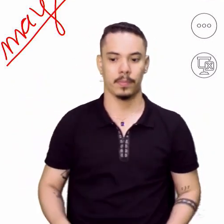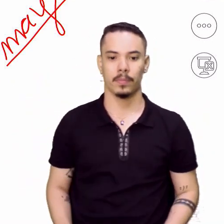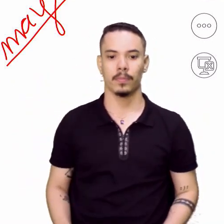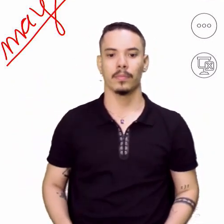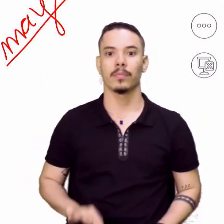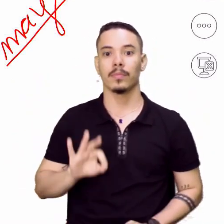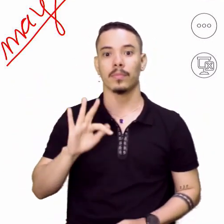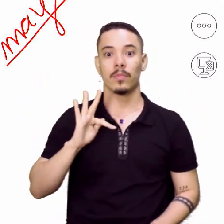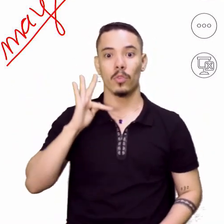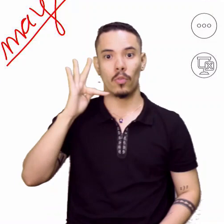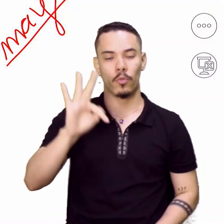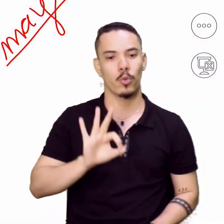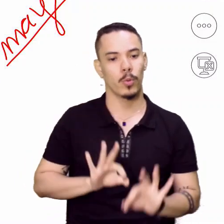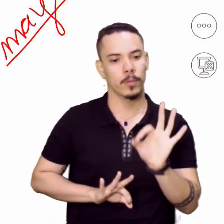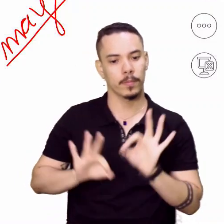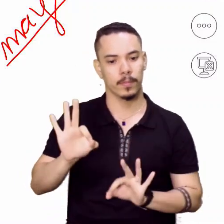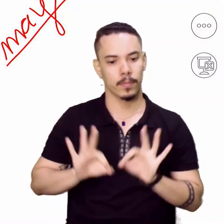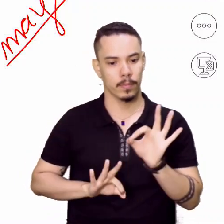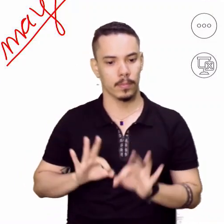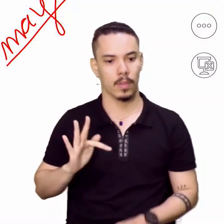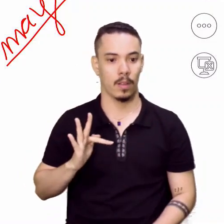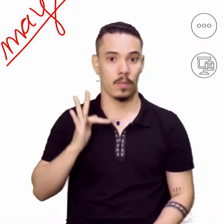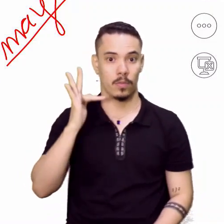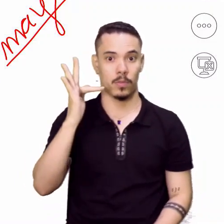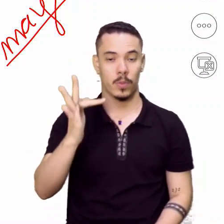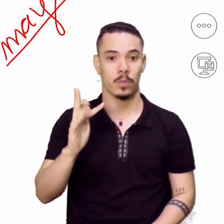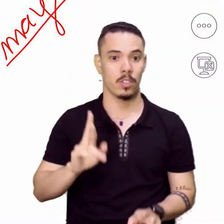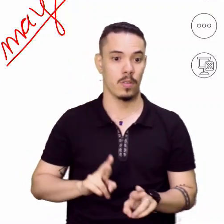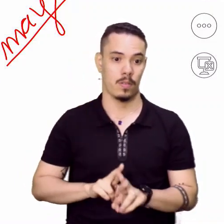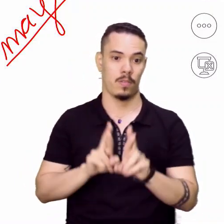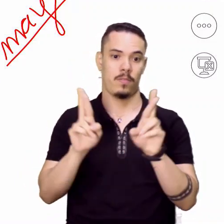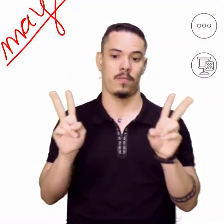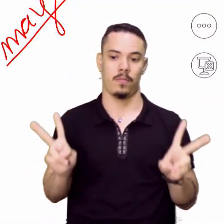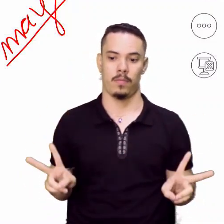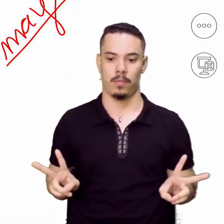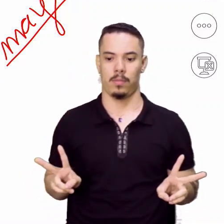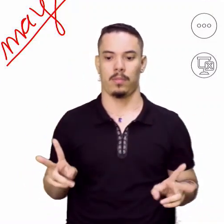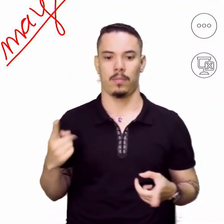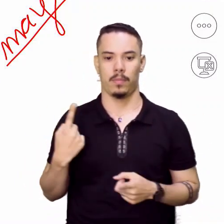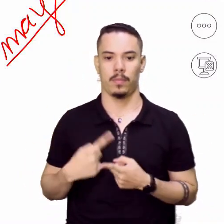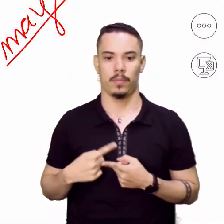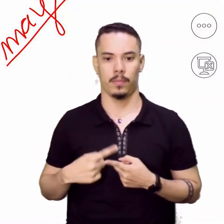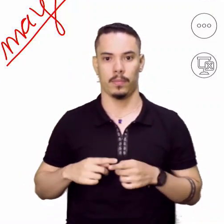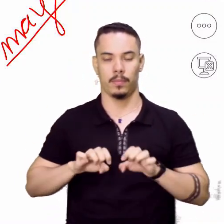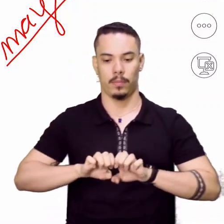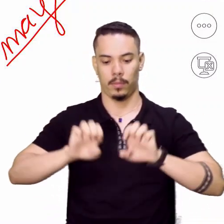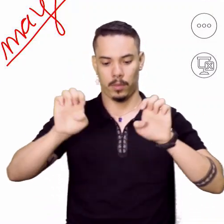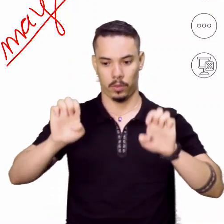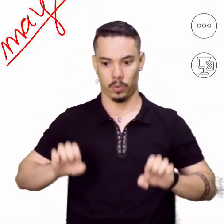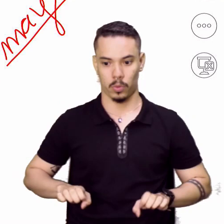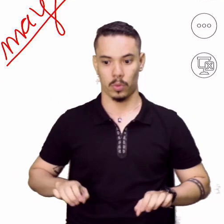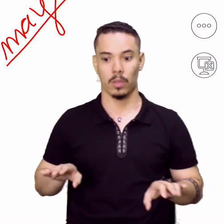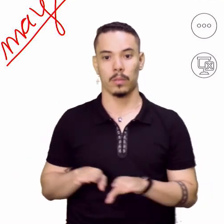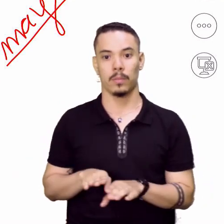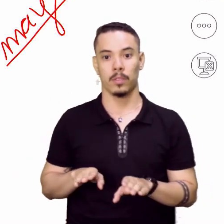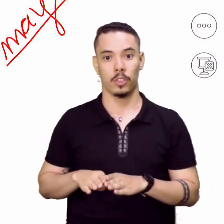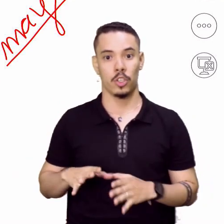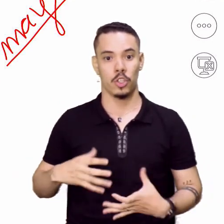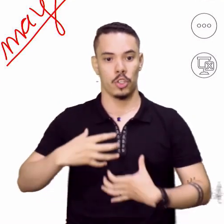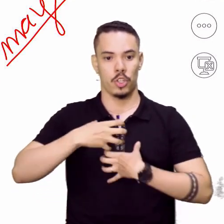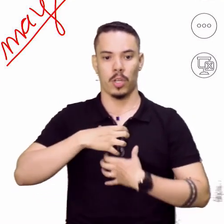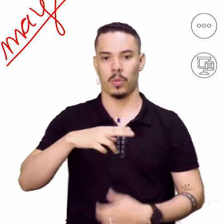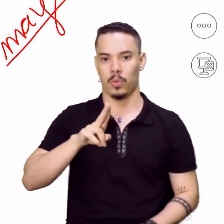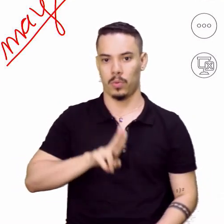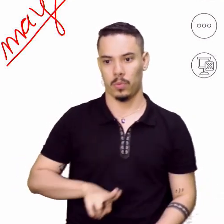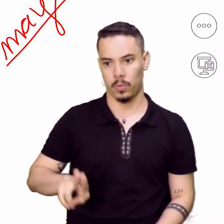planejado é um futuro de um pouquinho diferente totalmente diferente na estrutura e um pouquinho diferente também no uso